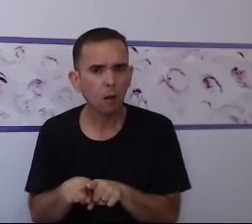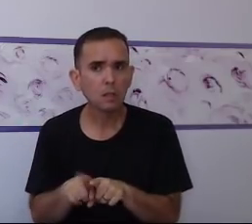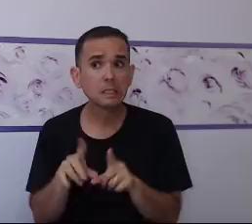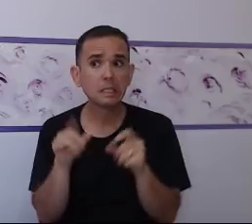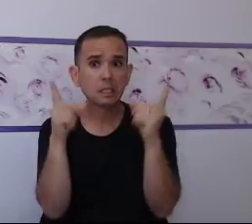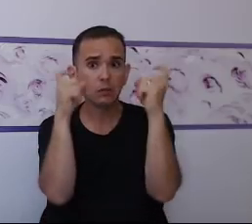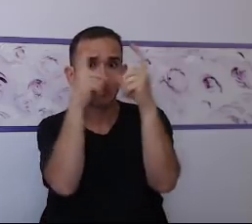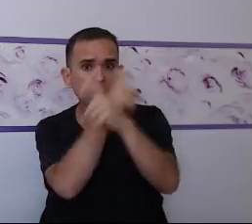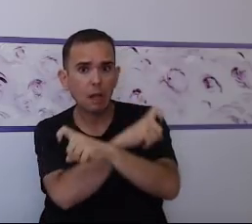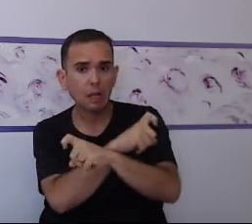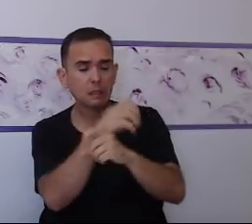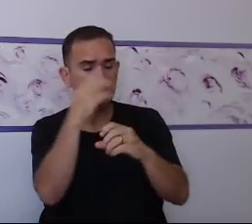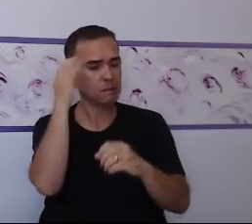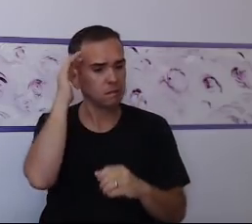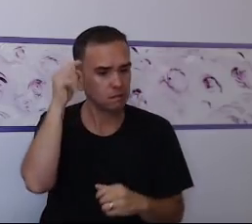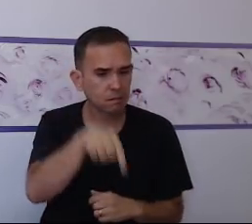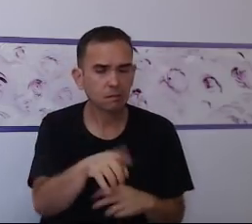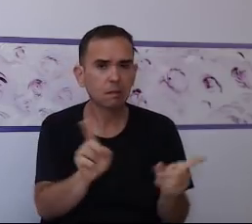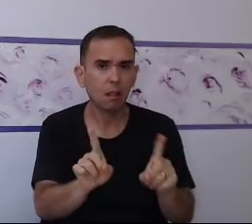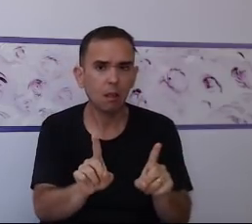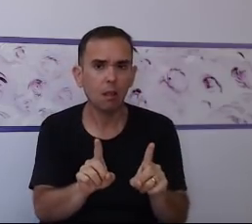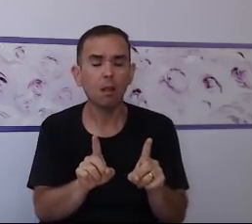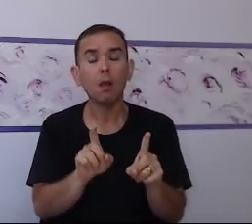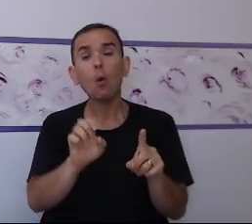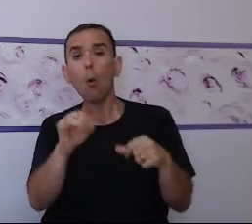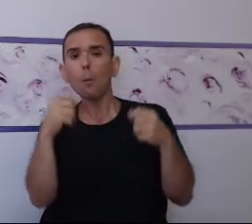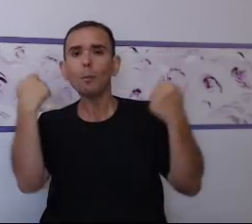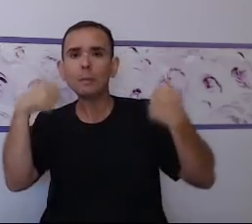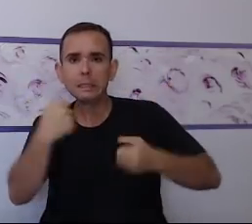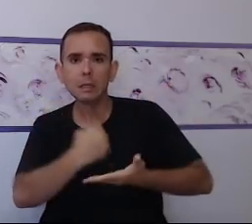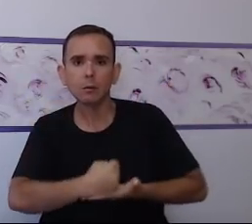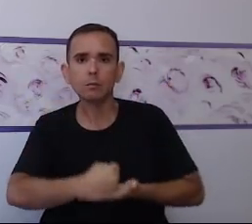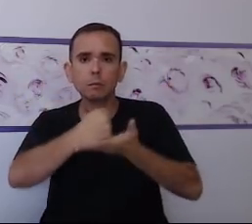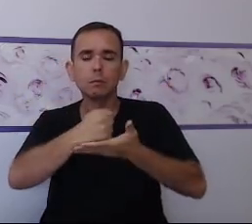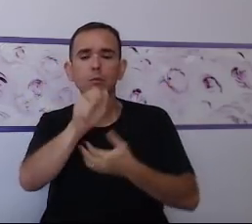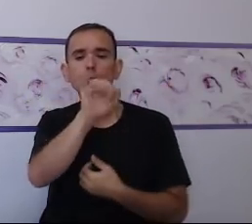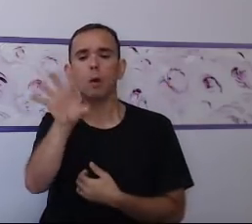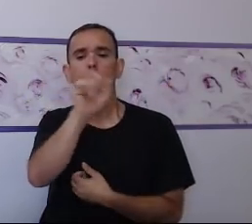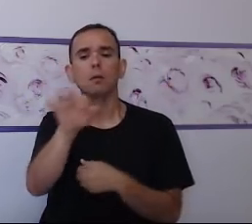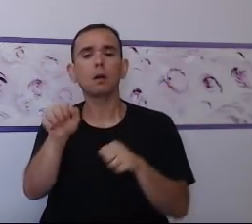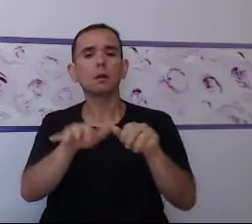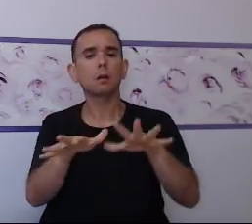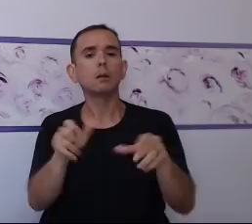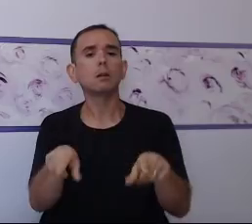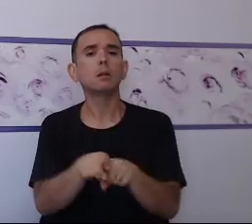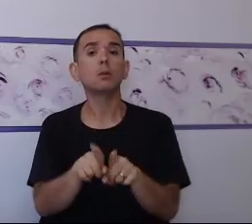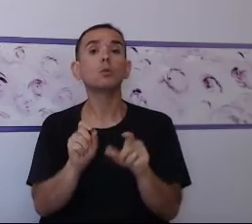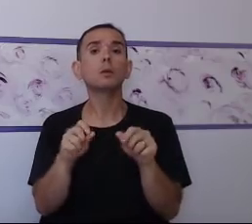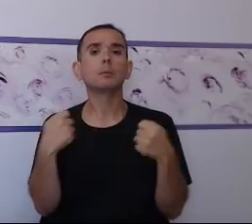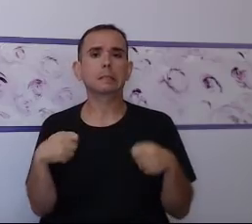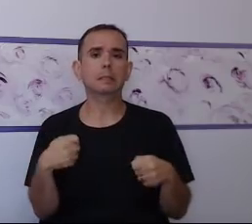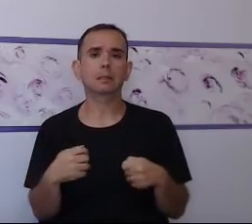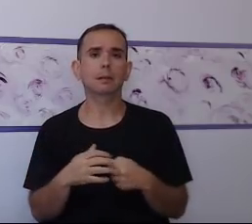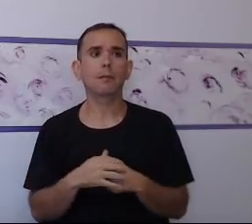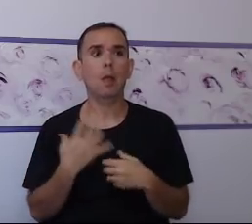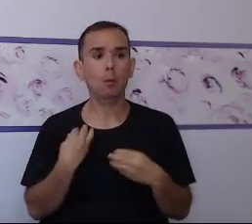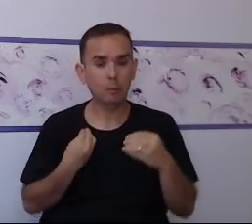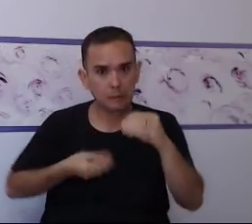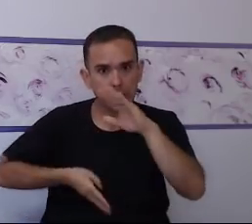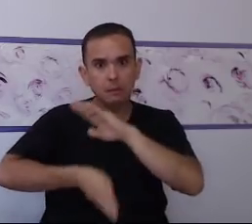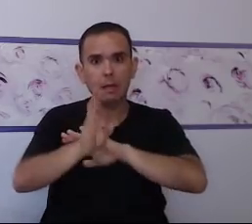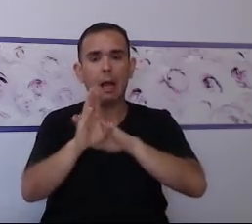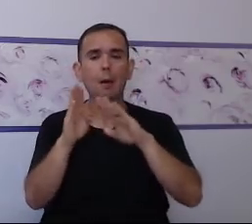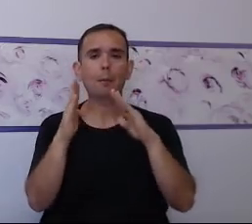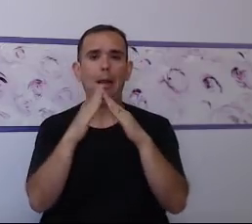uma dificuldade na compreensão e se ele precisa como auxílio alfabeto móvel, não adianta. Então, o que eu tenho que fazer? Eu tenho que enviar para casa